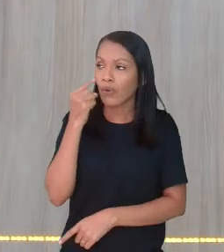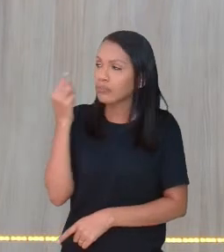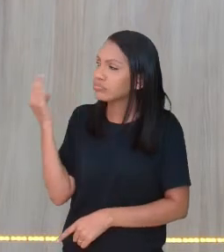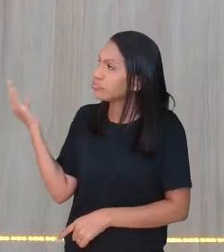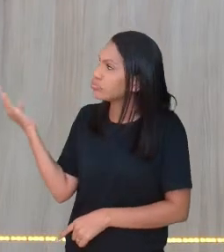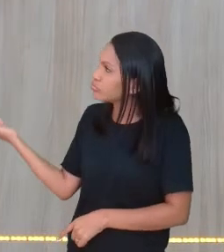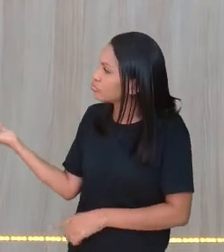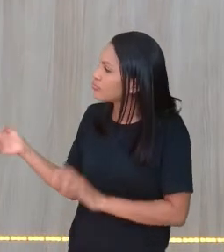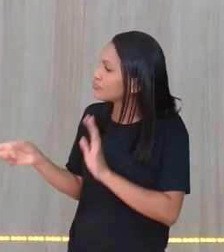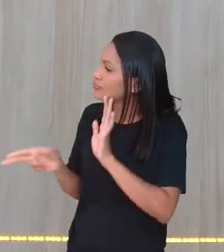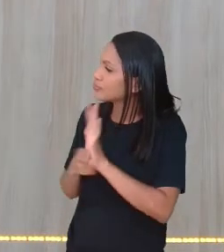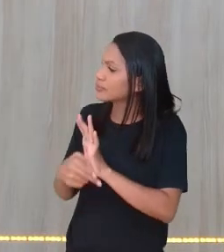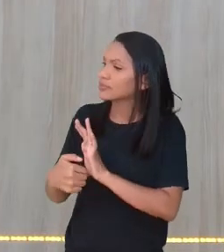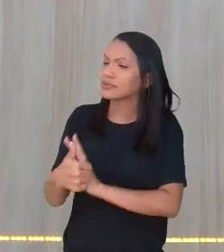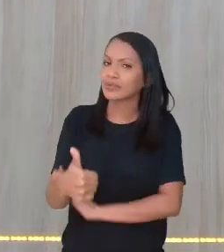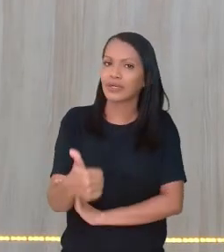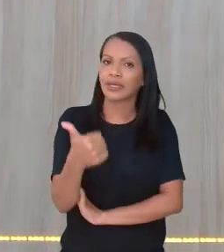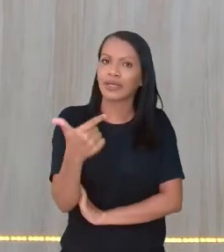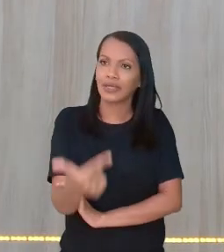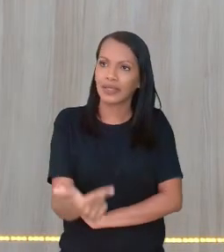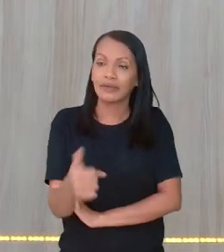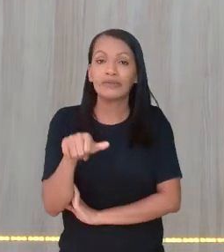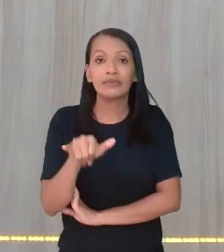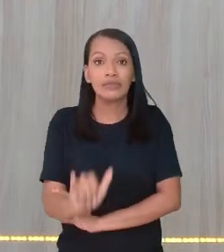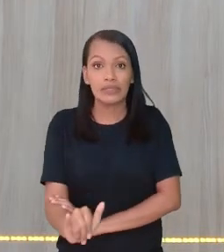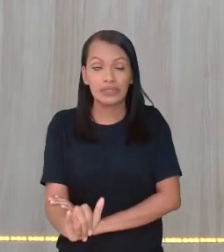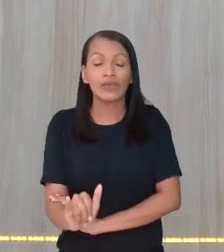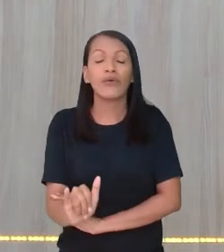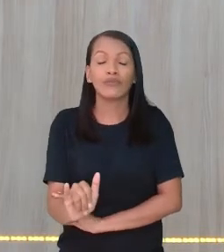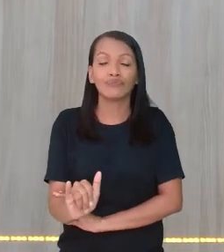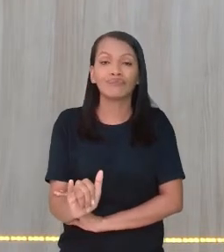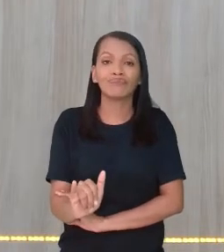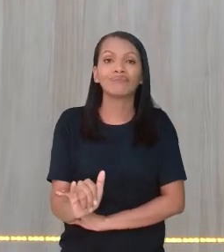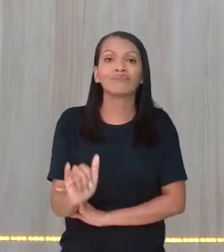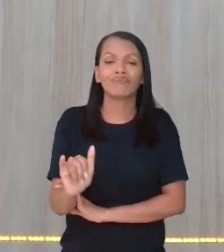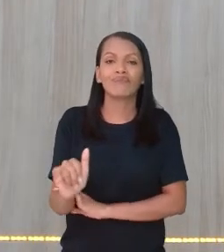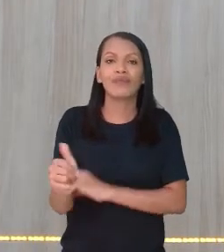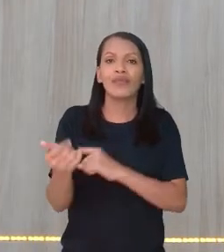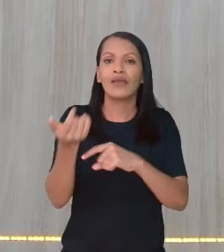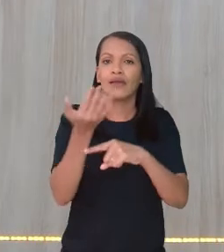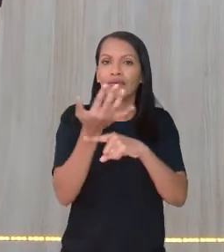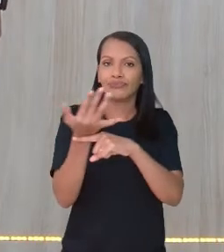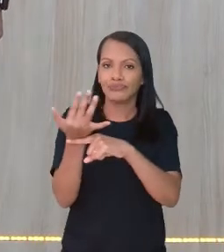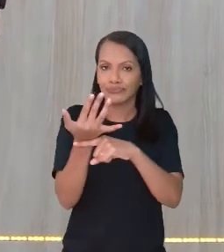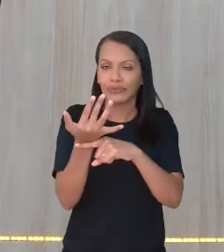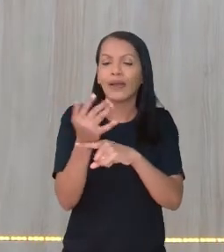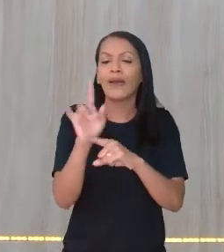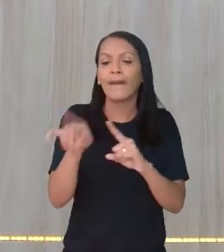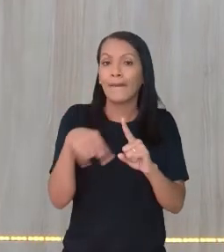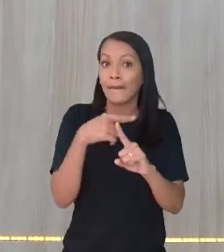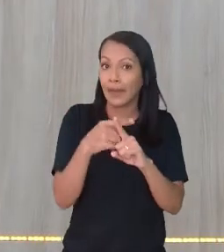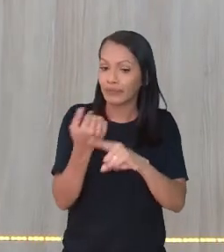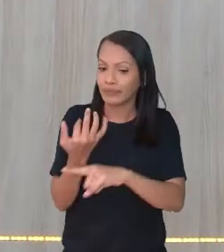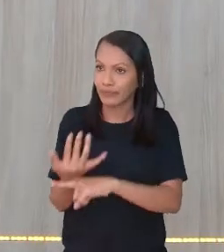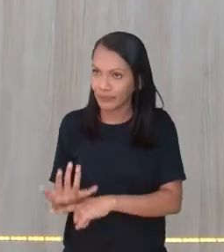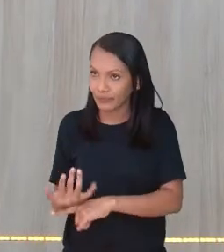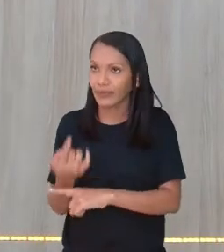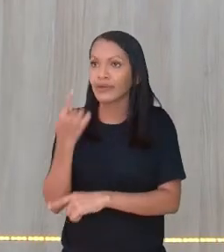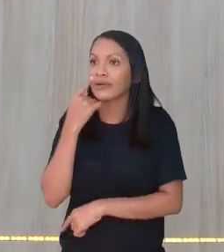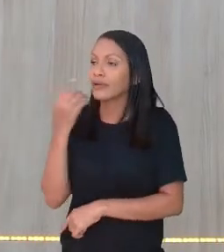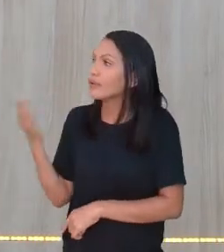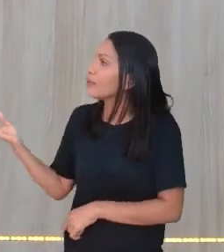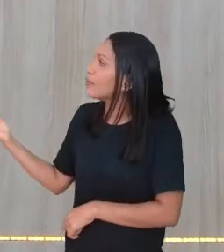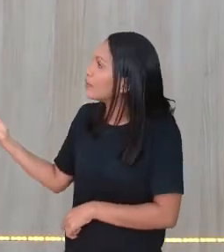coisa que eu falei para você. Se eu somar 1 terço mais 2 terços, vai dar a quantidade total aí de ovos.